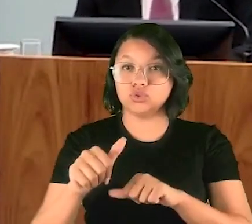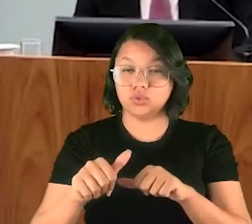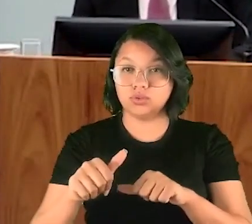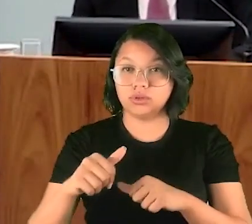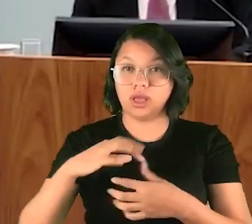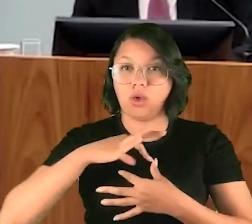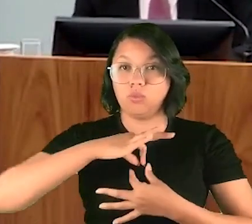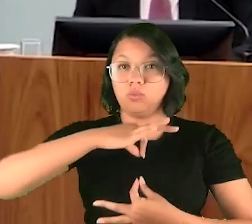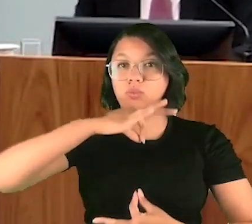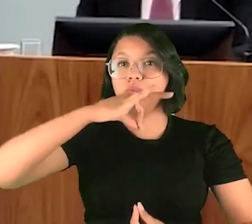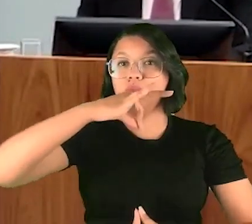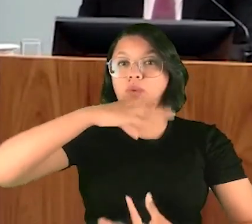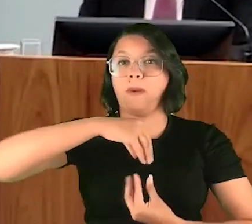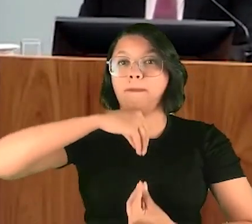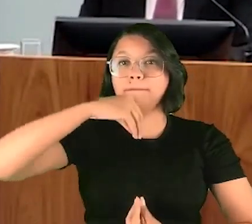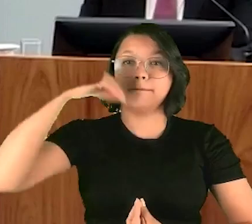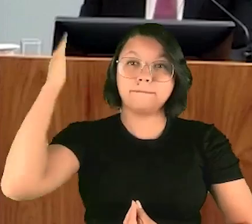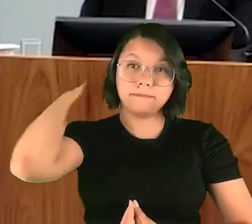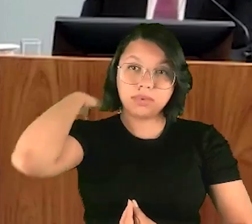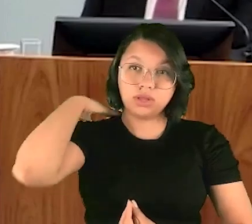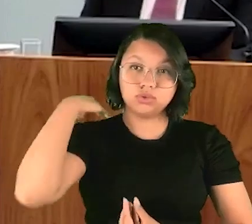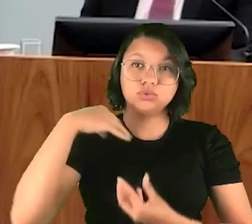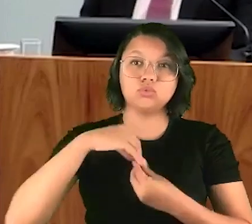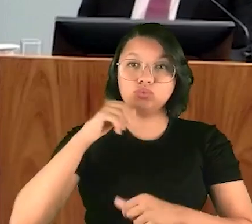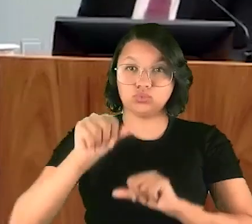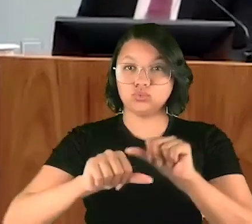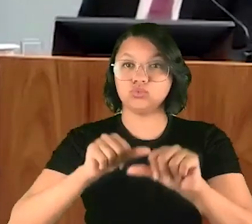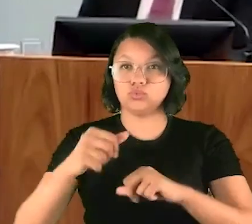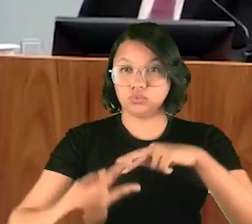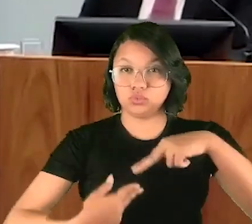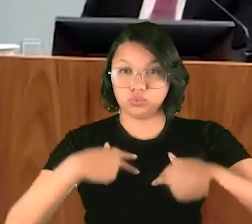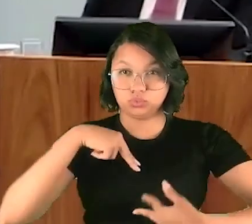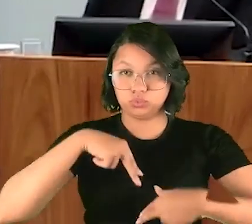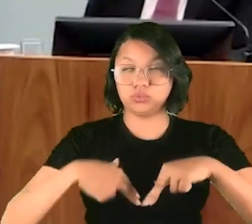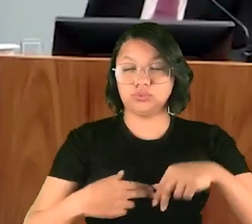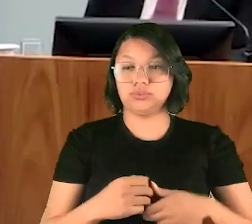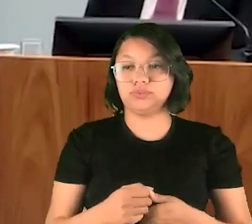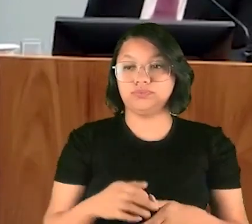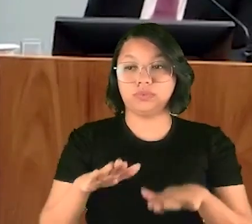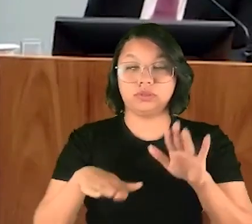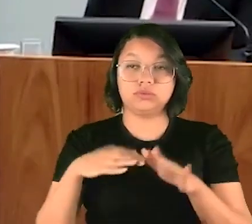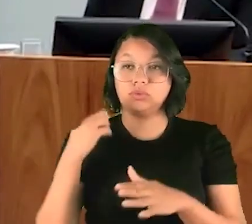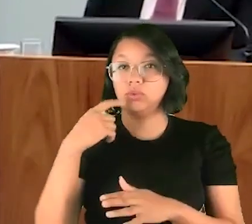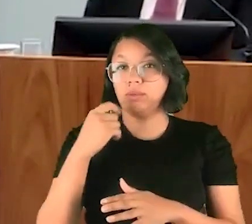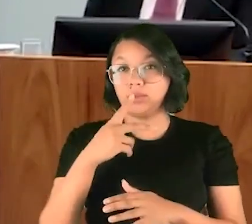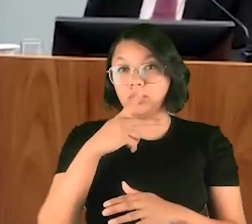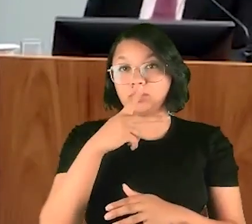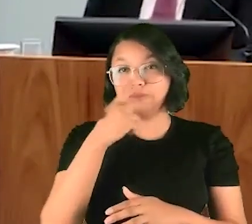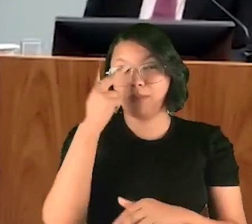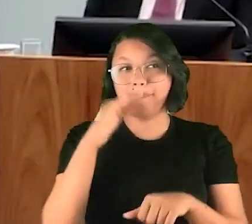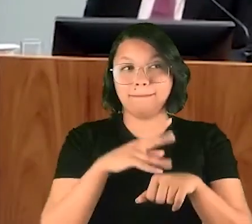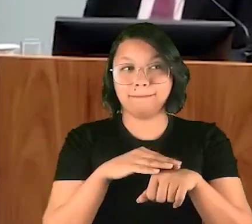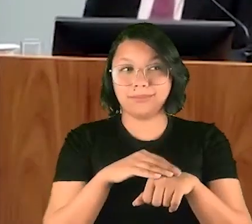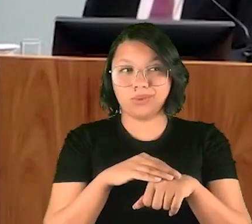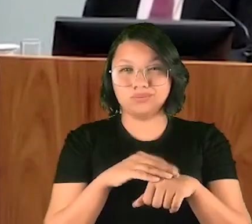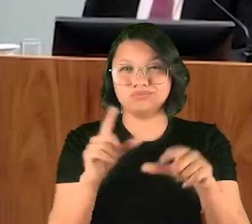com expectativa de cura era o transplante de medula, e que não funcionava em grande parte das vezes, e com o remédio os pacientes,